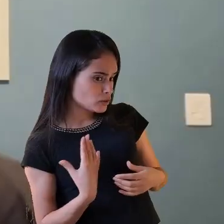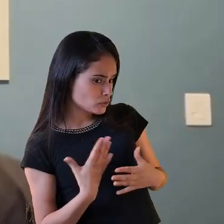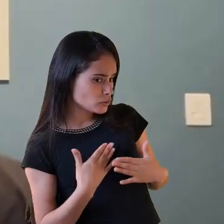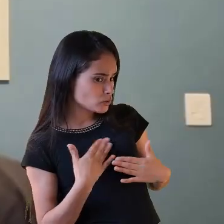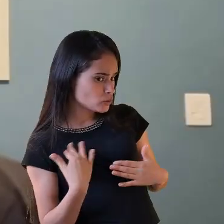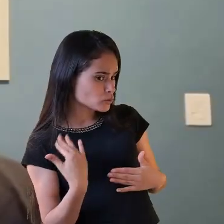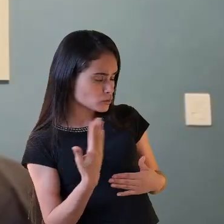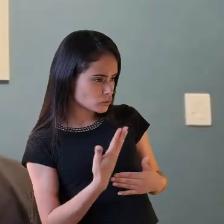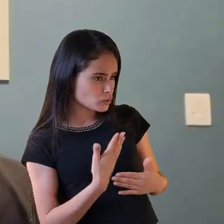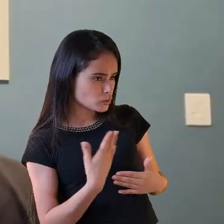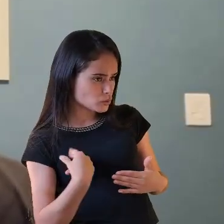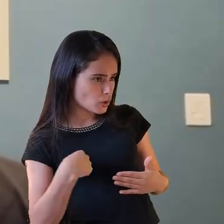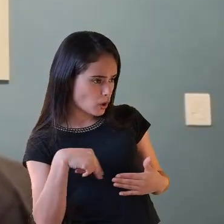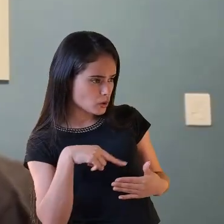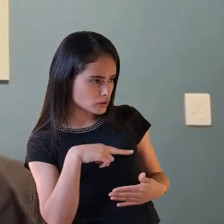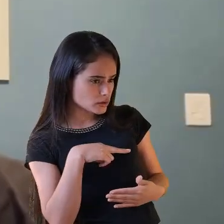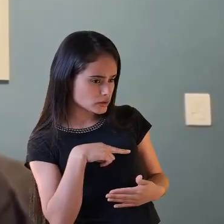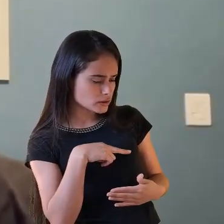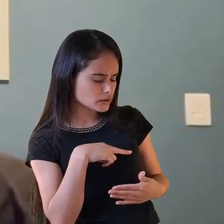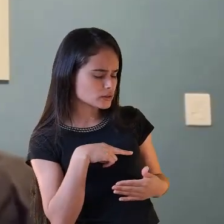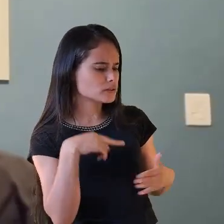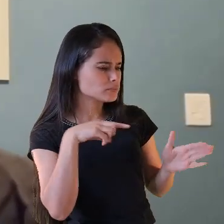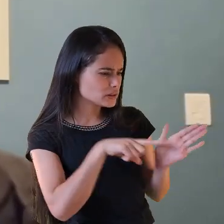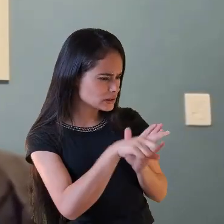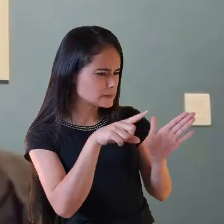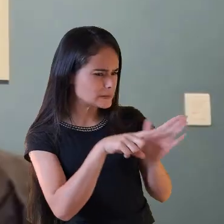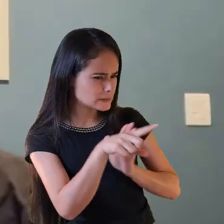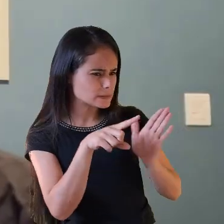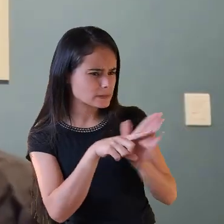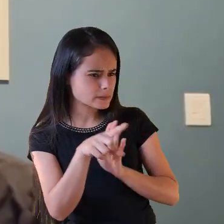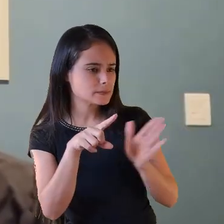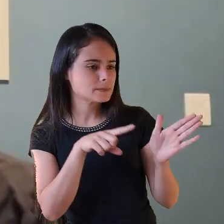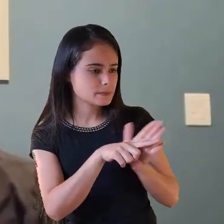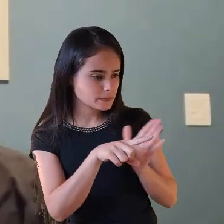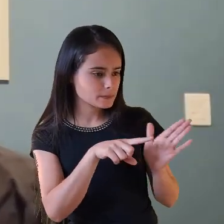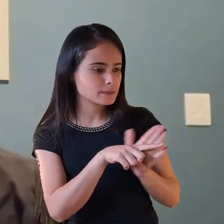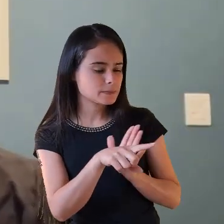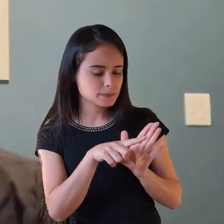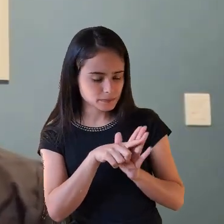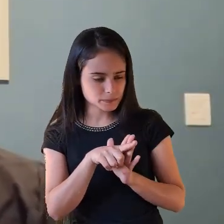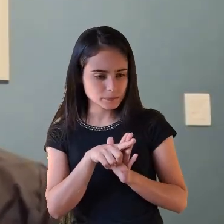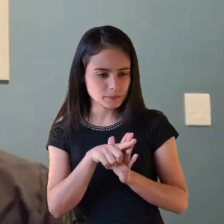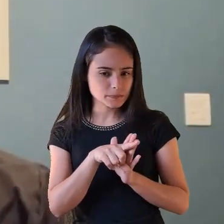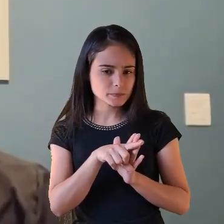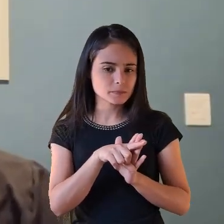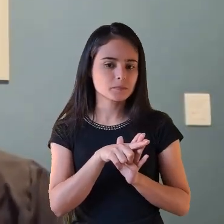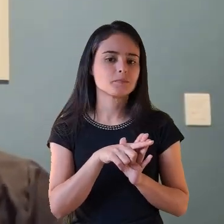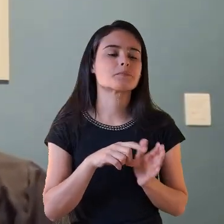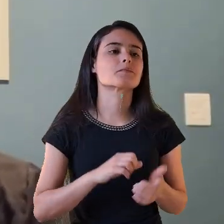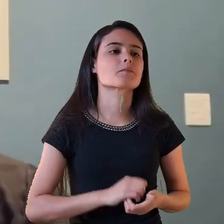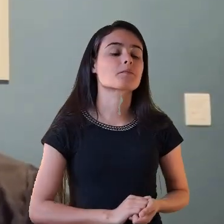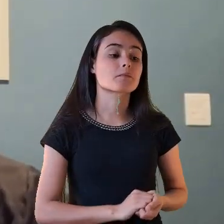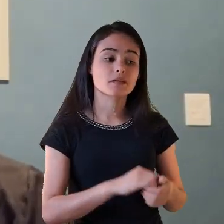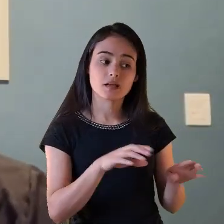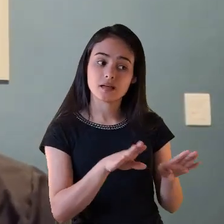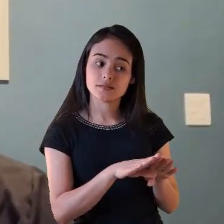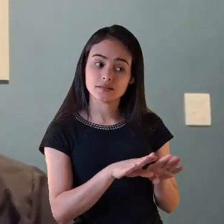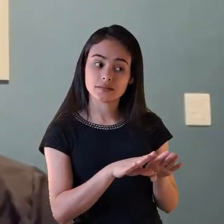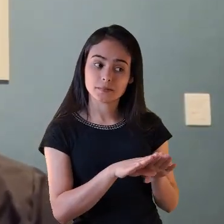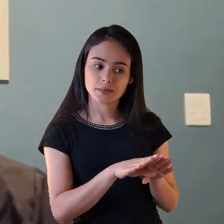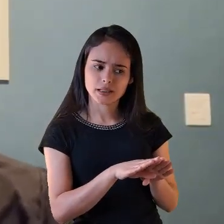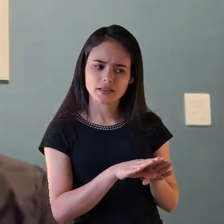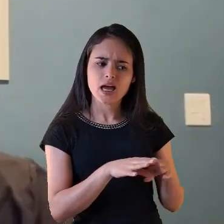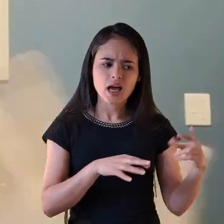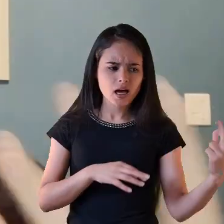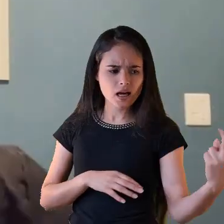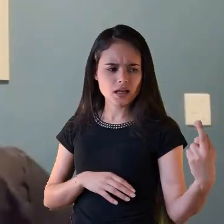equipe, como, por exemplo, a incrível historiadora Inaê Lopes dos Santos, que foi a nossa consultora em história. Ela